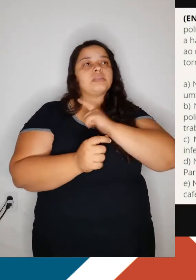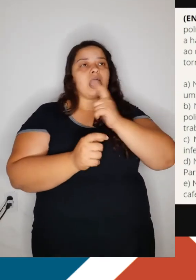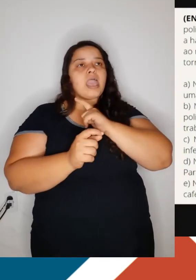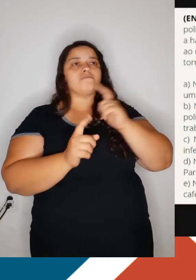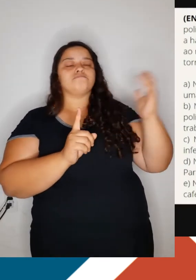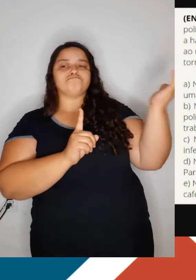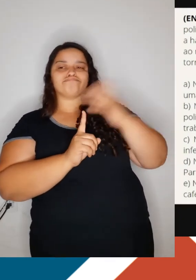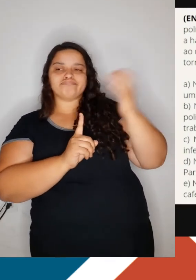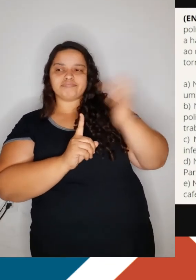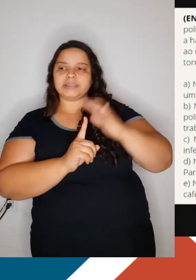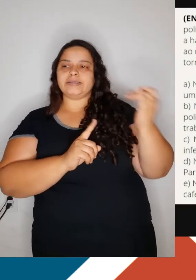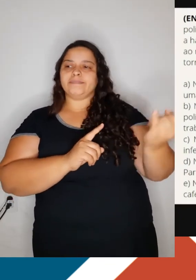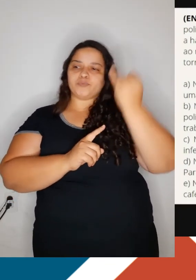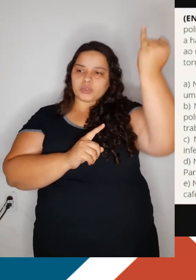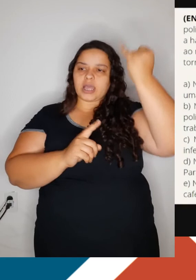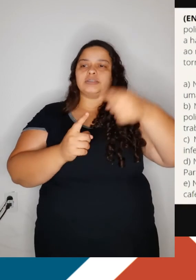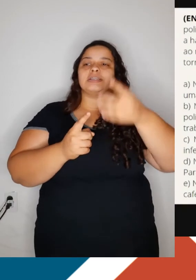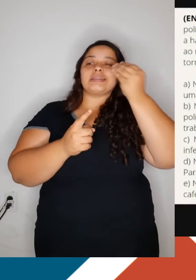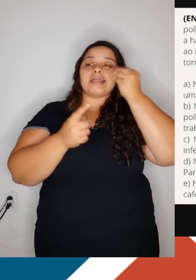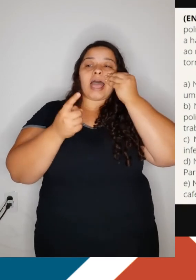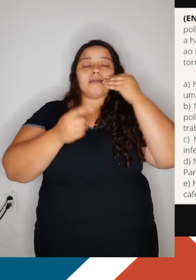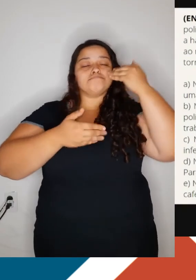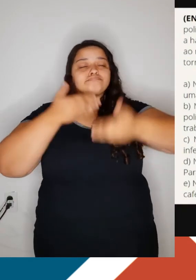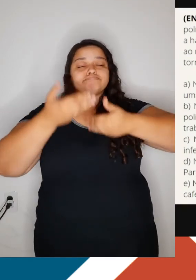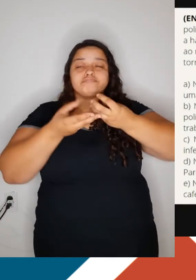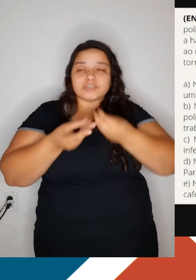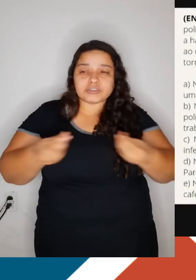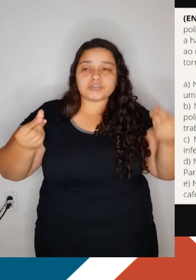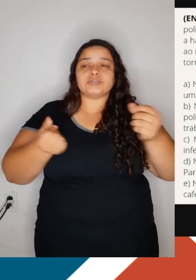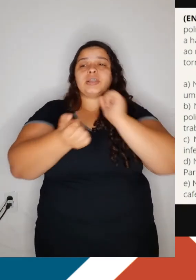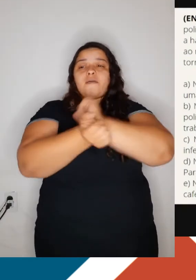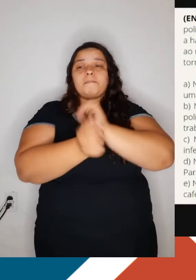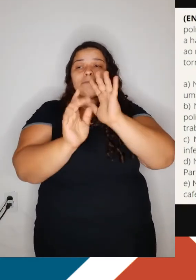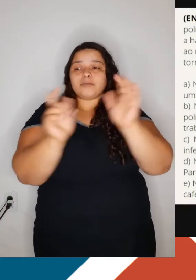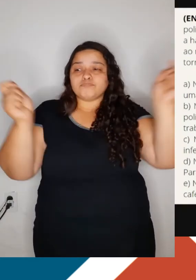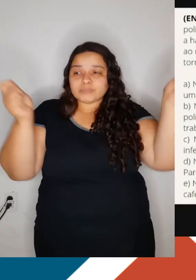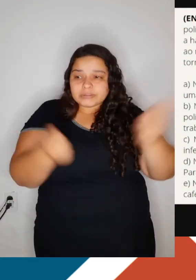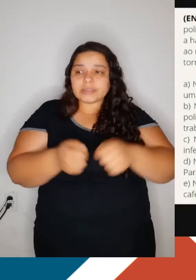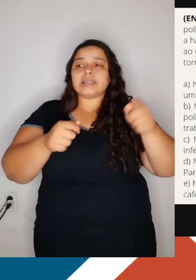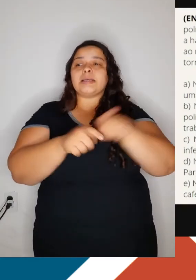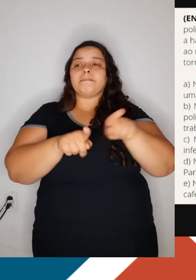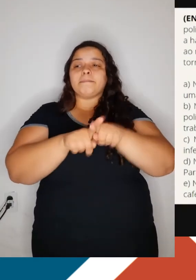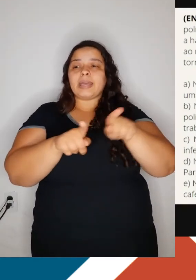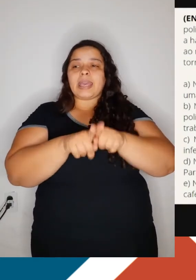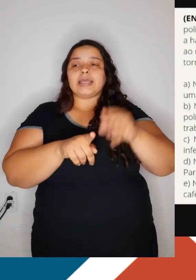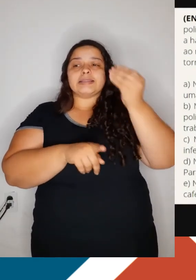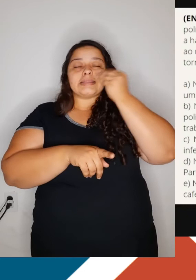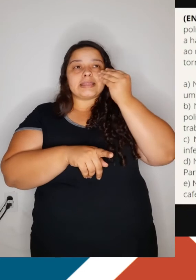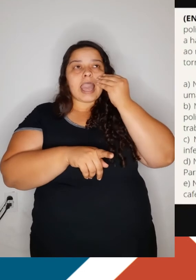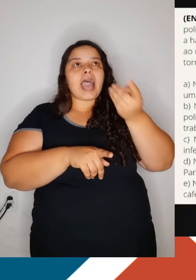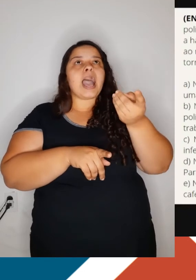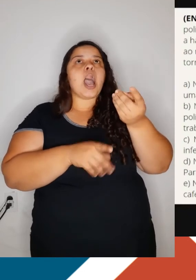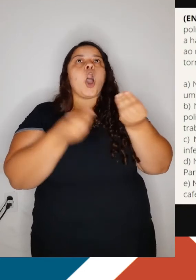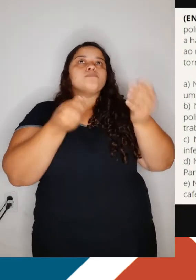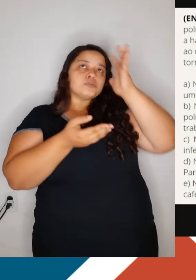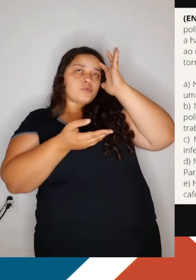reflexos políticos importantes no encaminhamento da extinção da escravatura. Mas a possibilidade e a habilidade